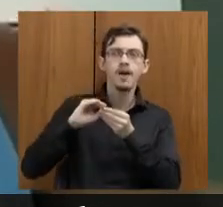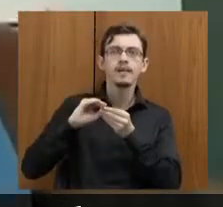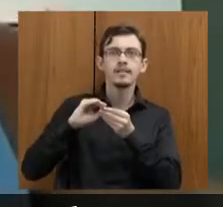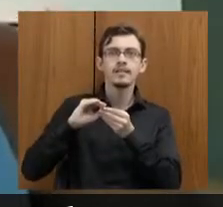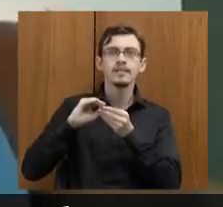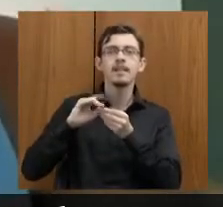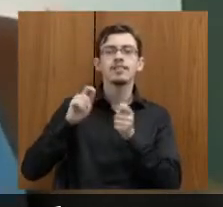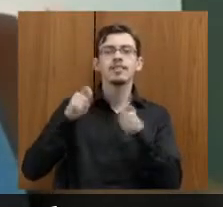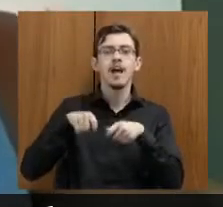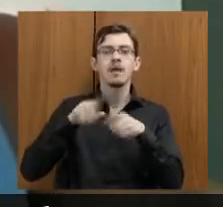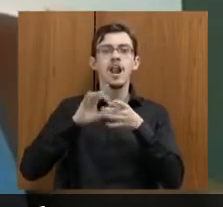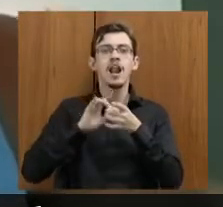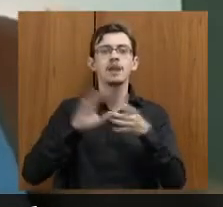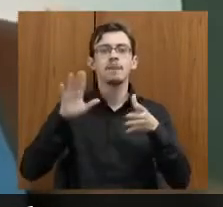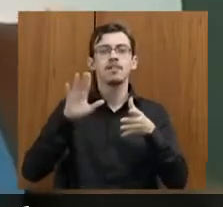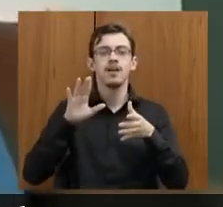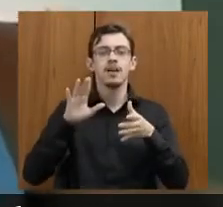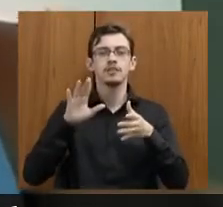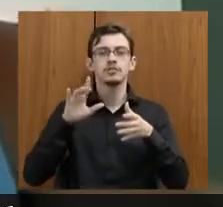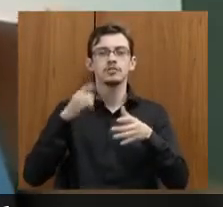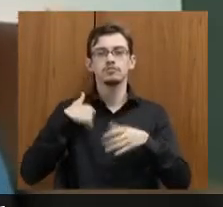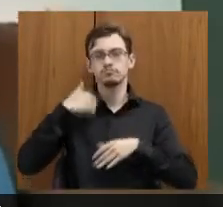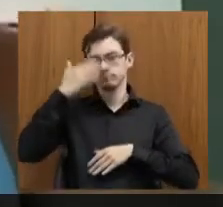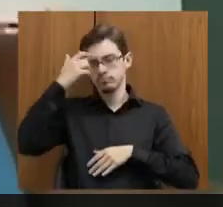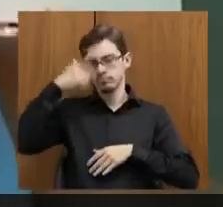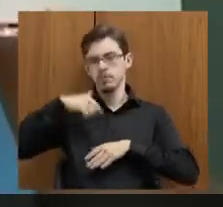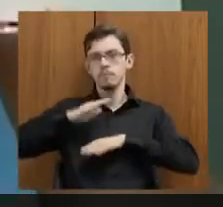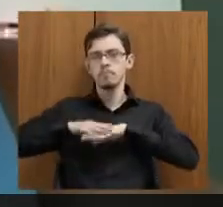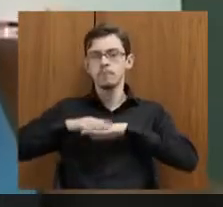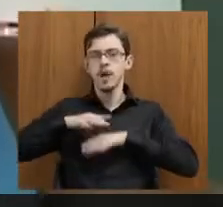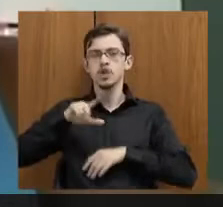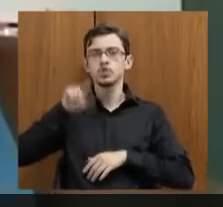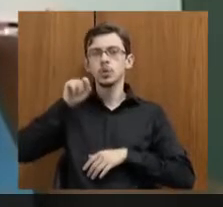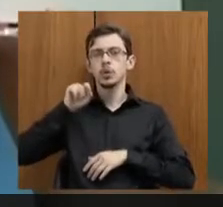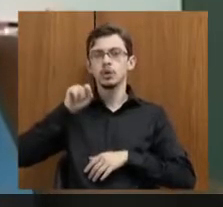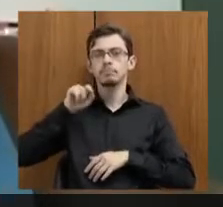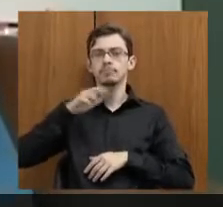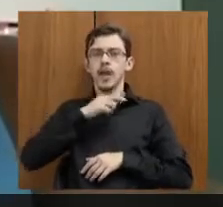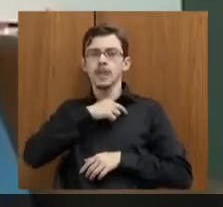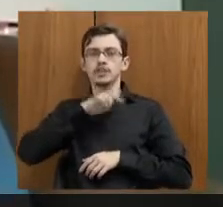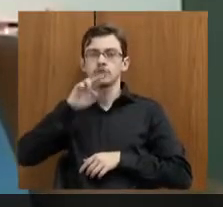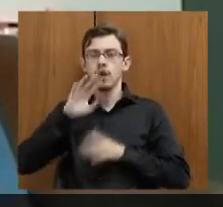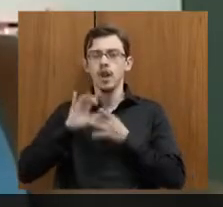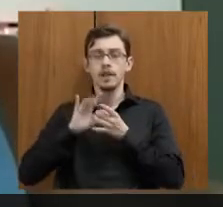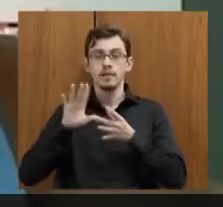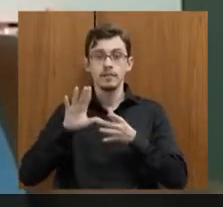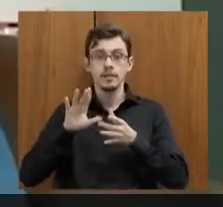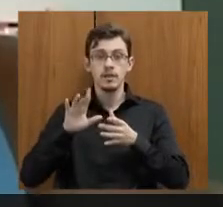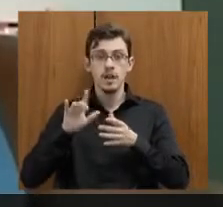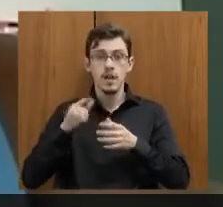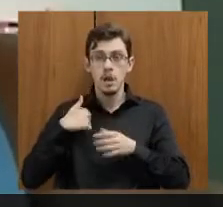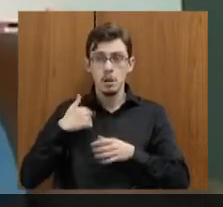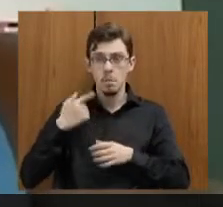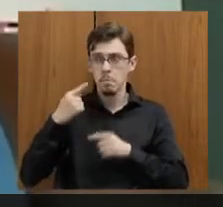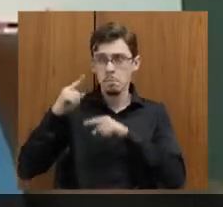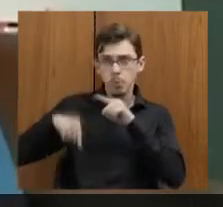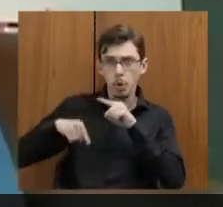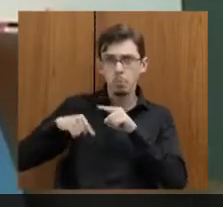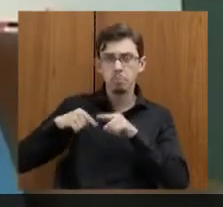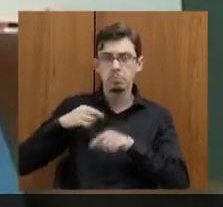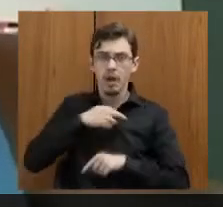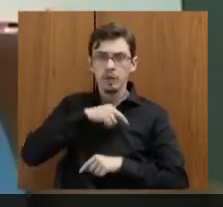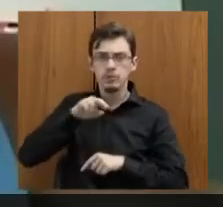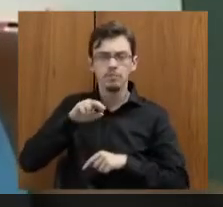porque tem liberdade religiosa não é possível pensar numa democracia se não uma cambaleante